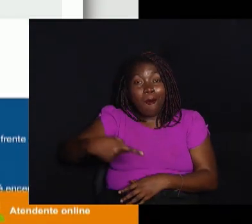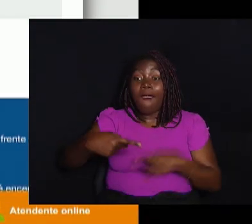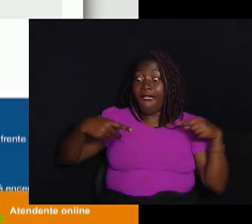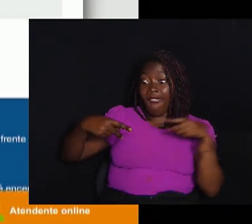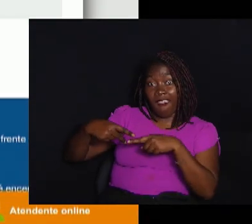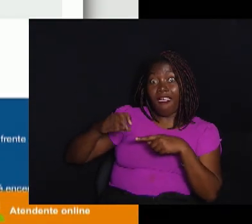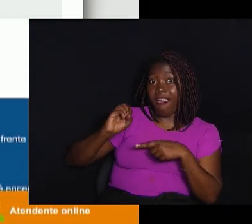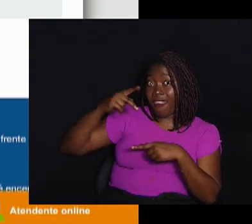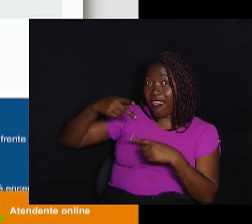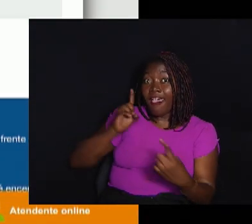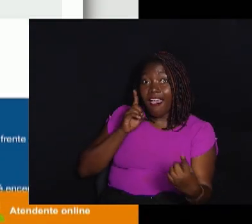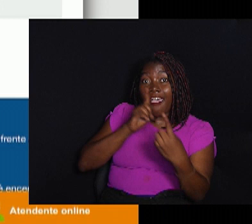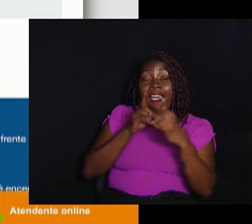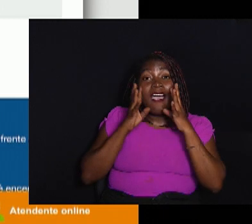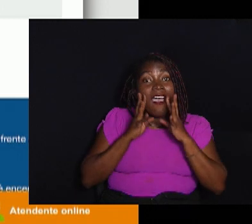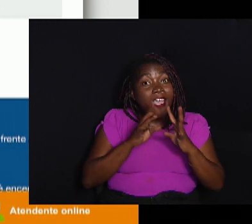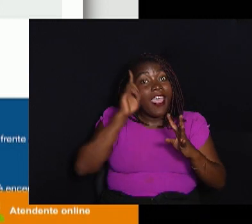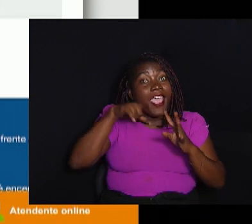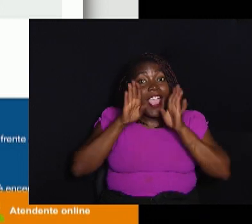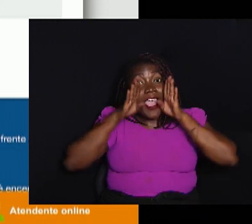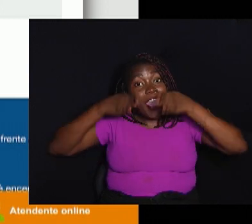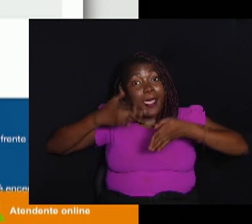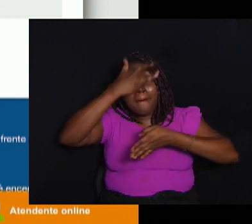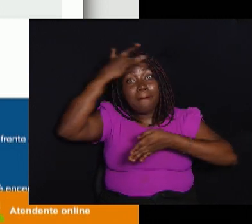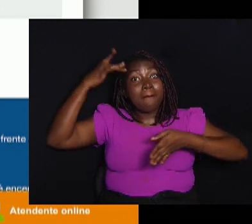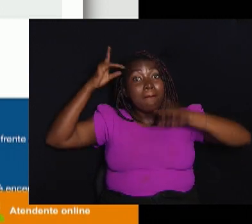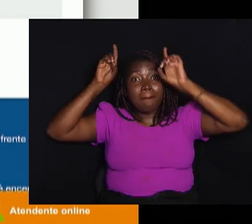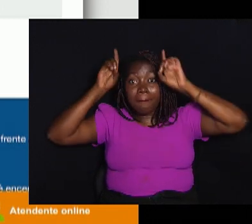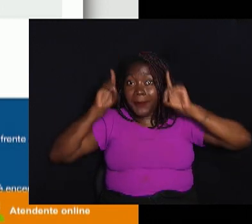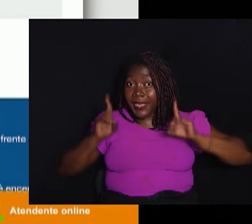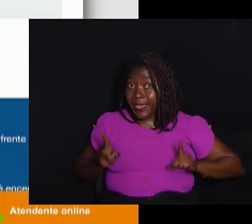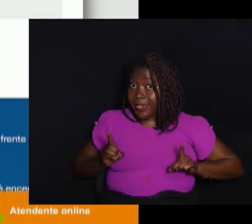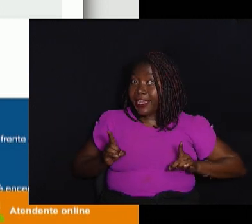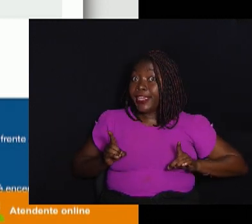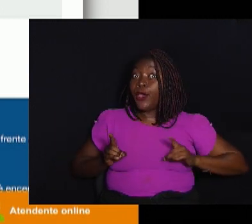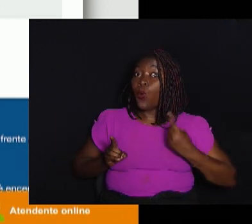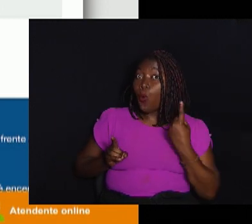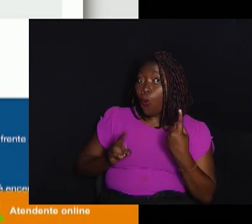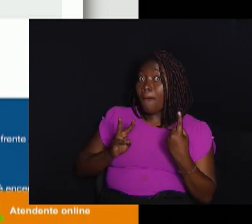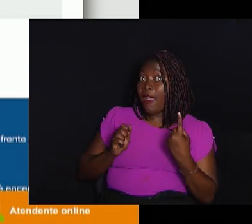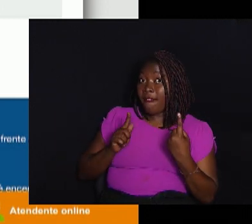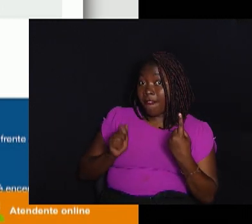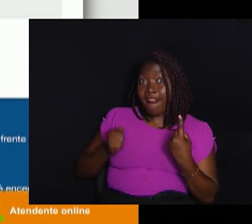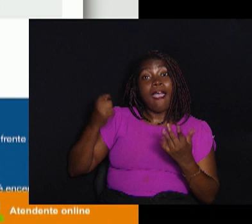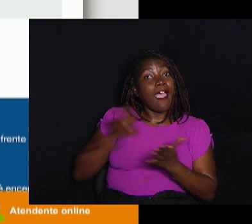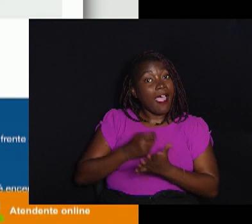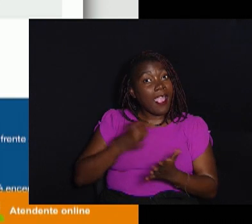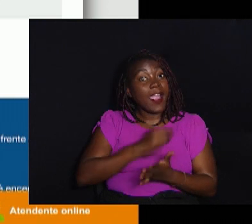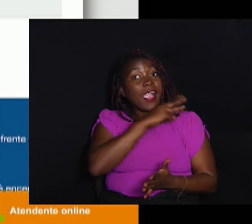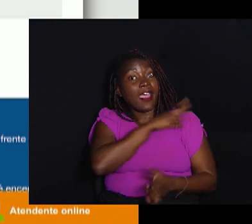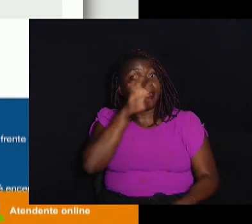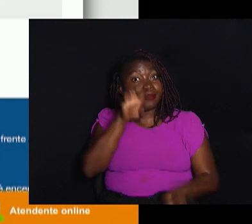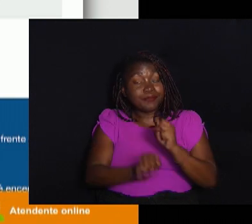de atendimento é específica para pessoa com deficiência, uma vaga. Precisa ter o ensino médio